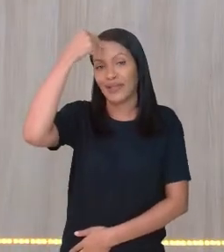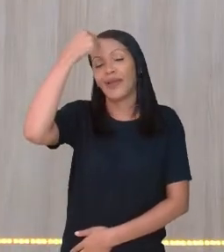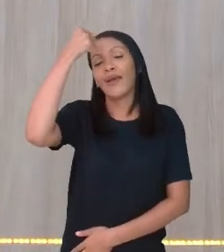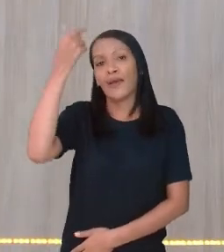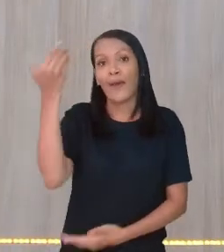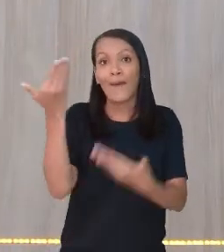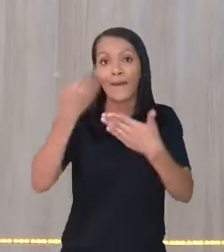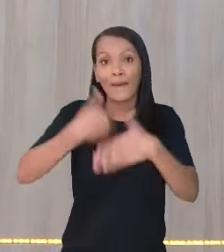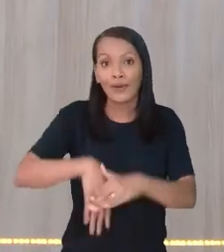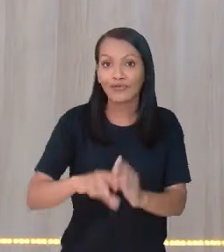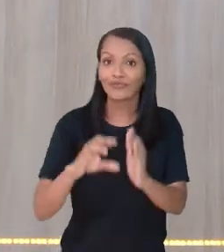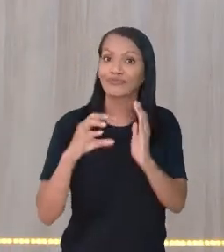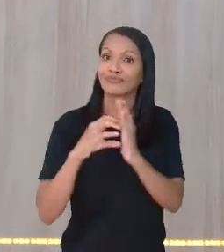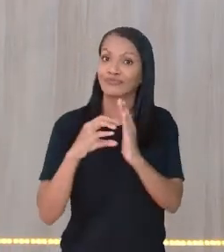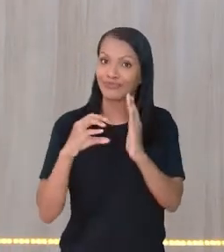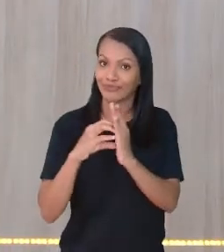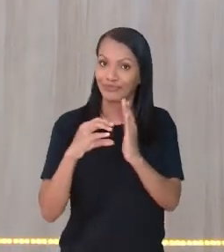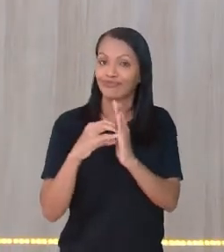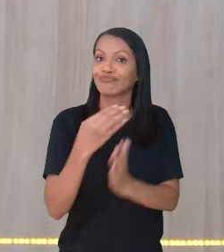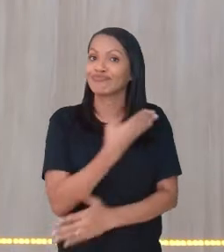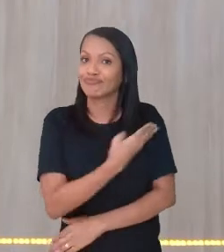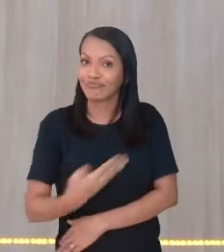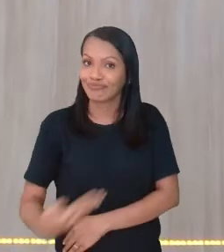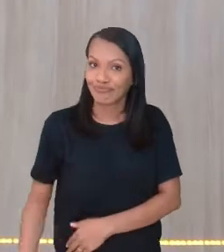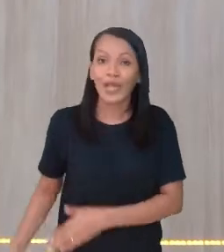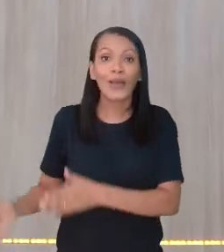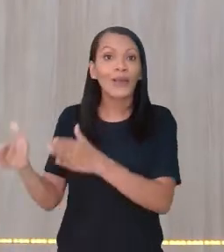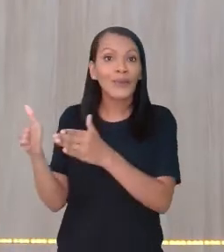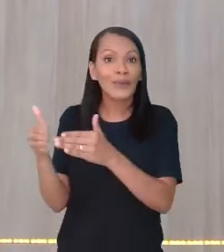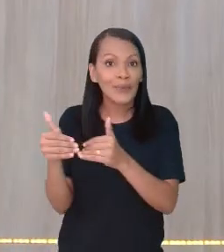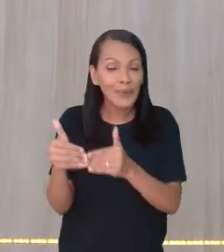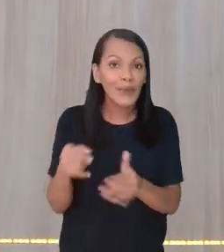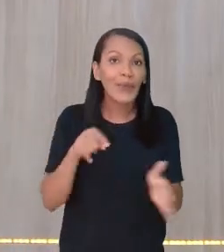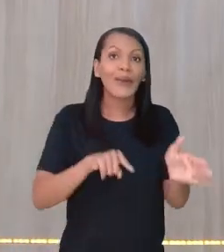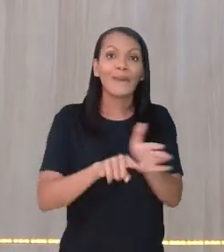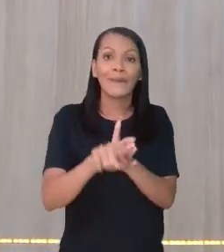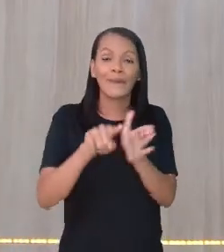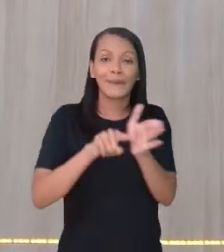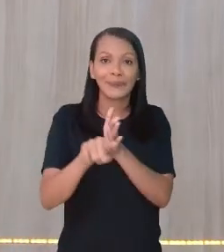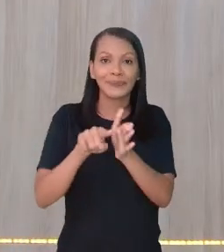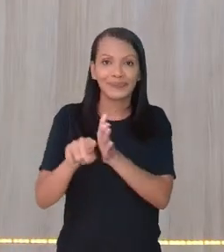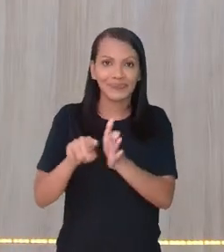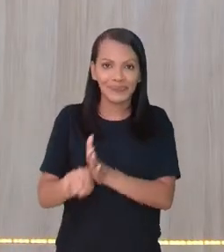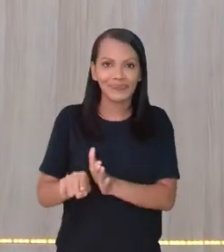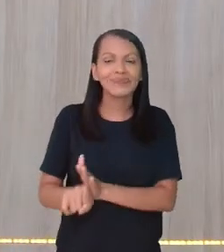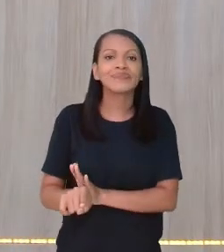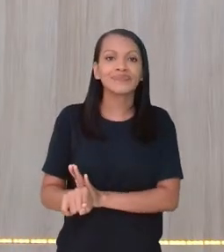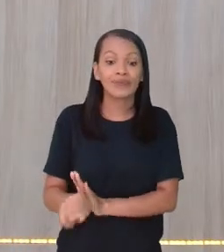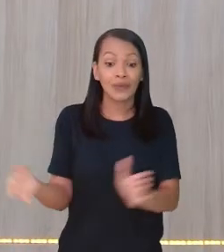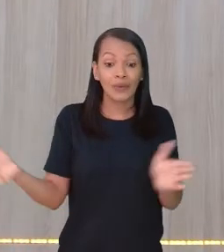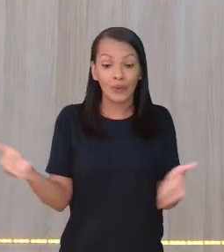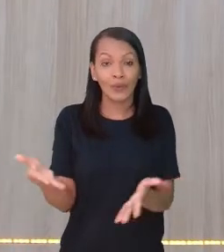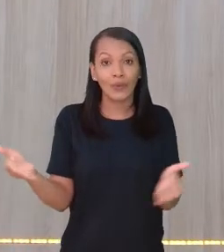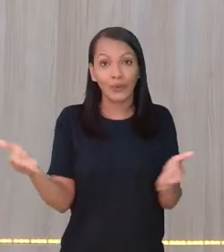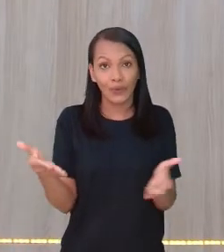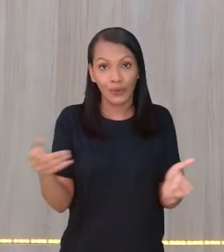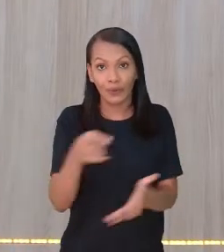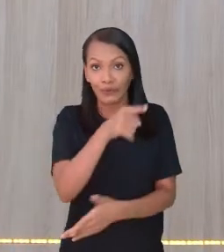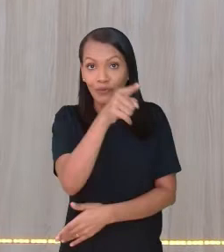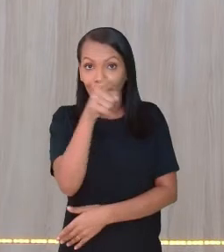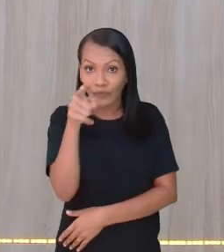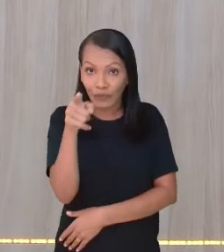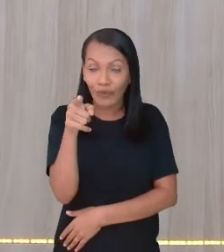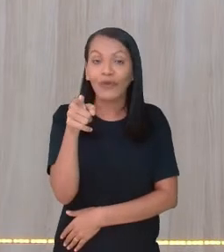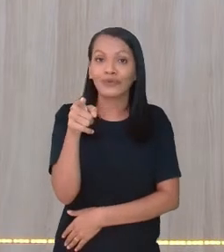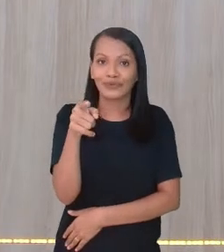concurso público, vai pedir aí, vai te perguntar algo referente a esse ano de hoje, que você está aí